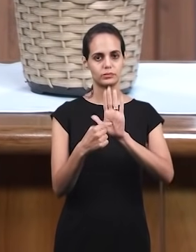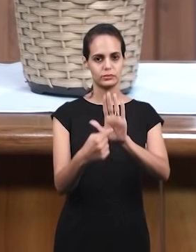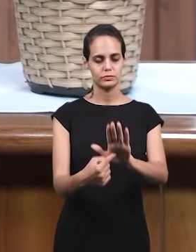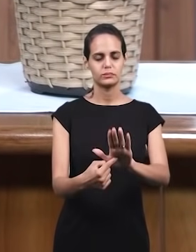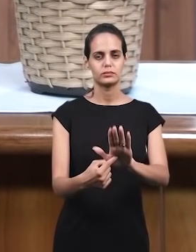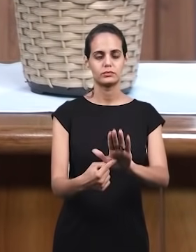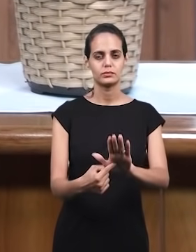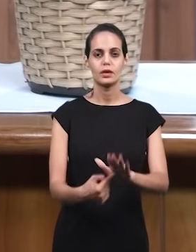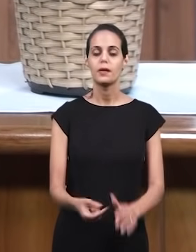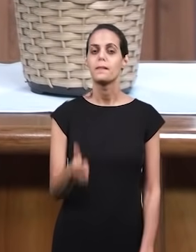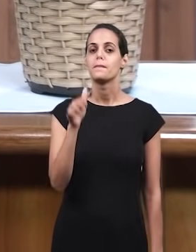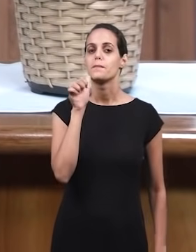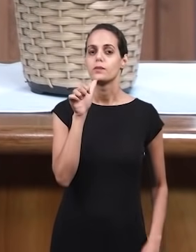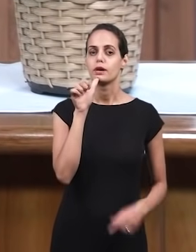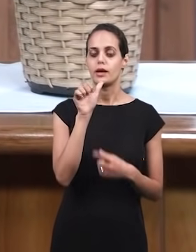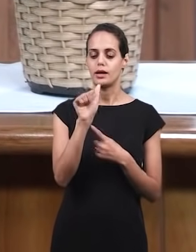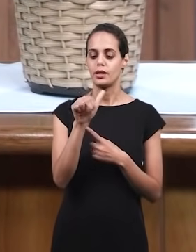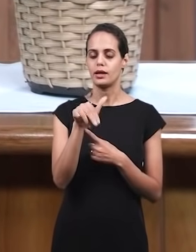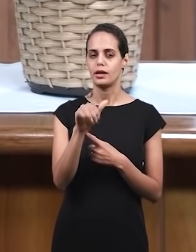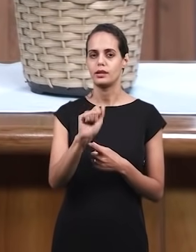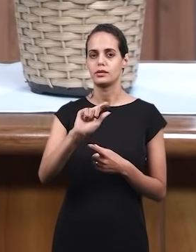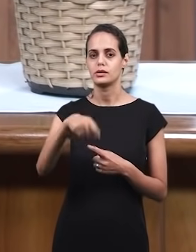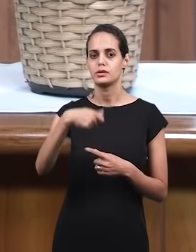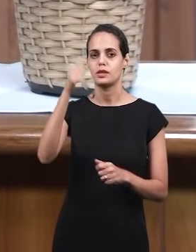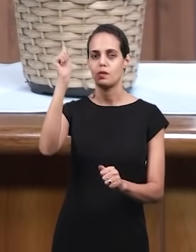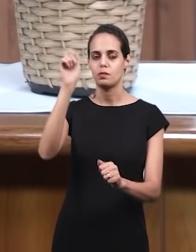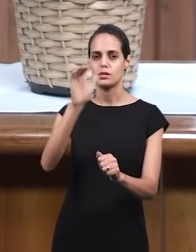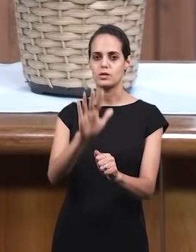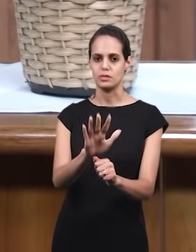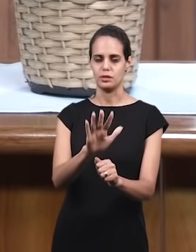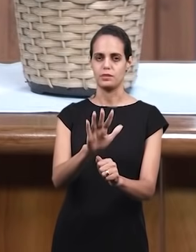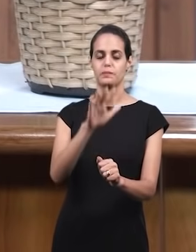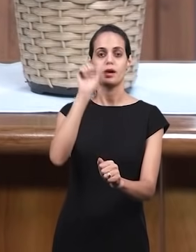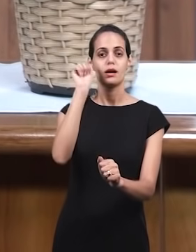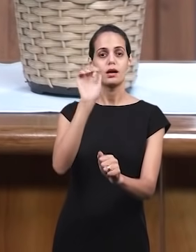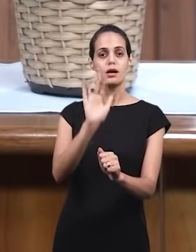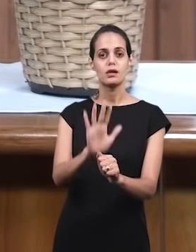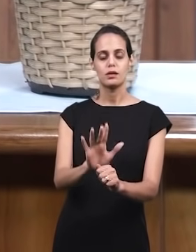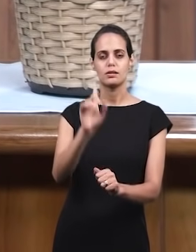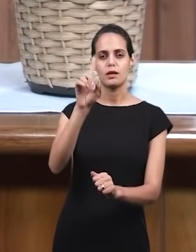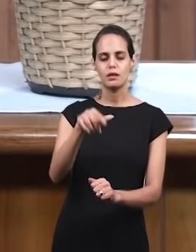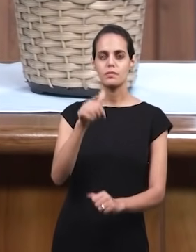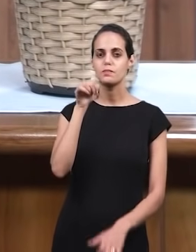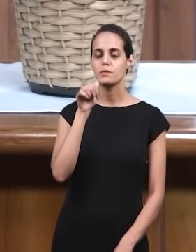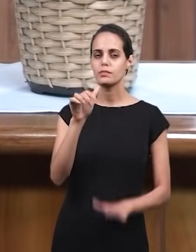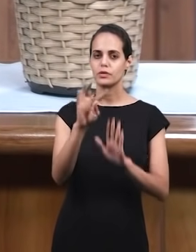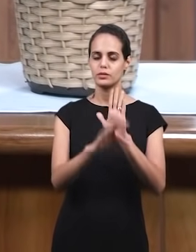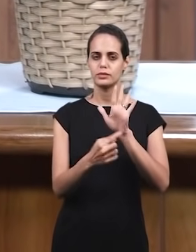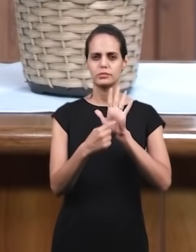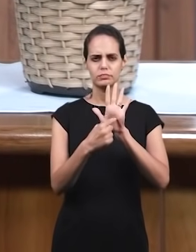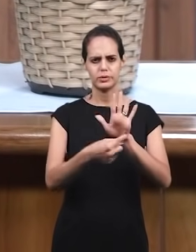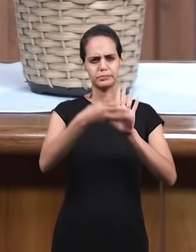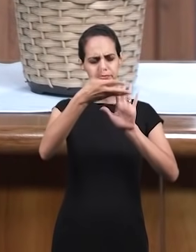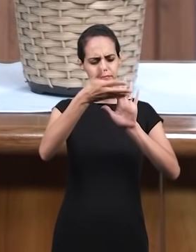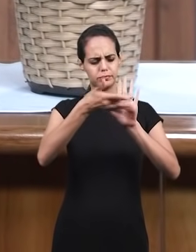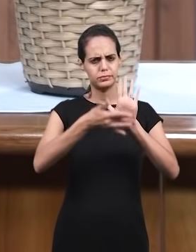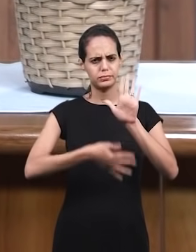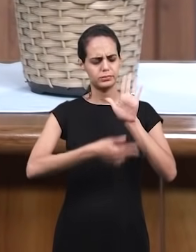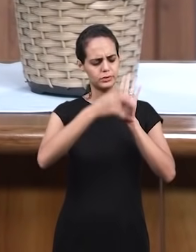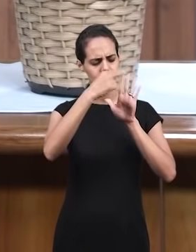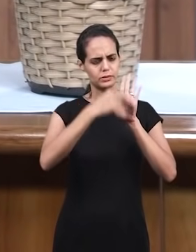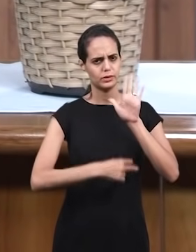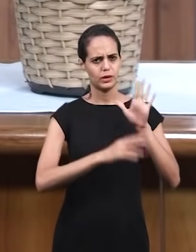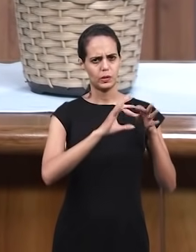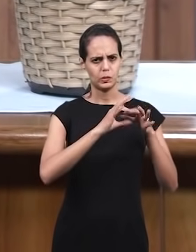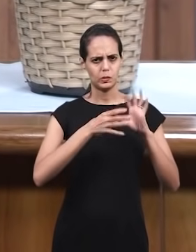e a Ana era uma mulher que o texto bíblico mostra o seguinte: se fosse ler todo o contexto,